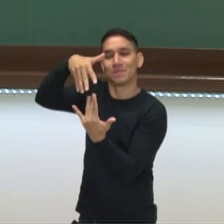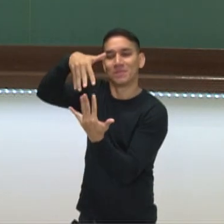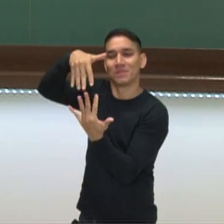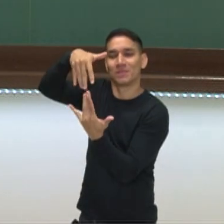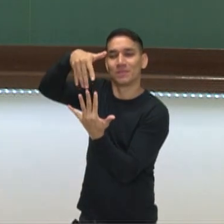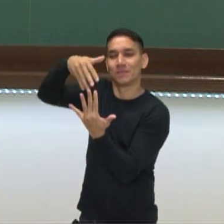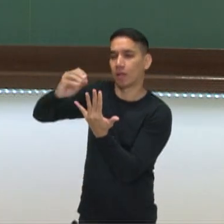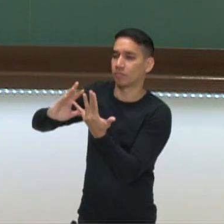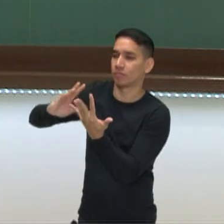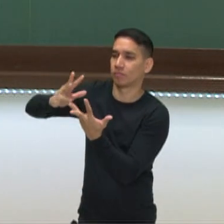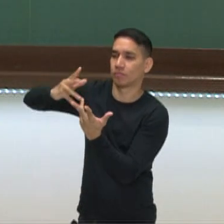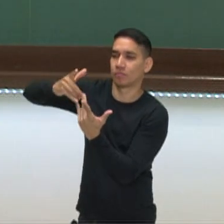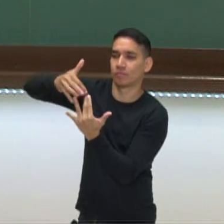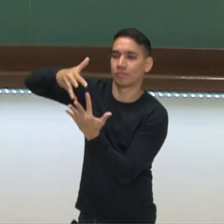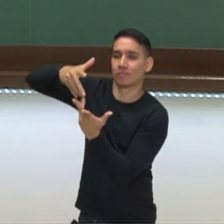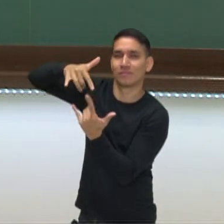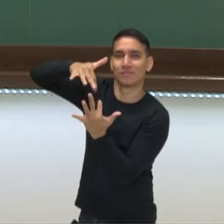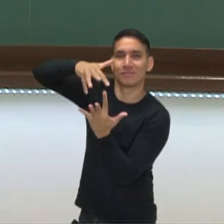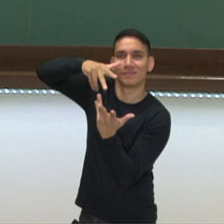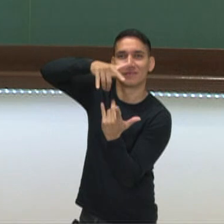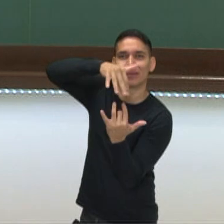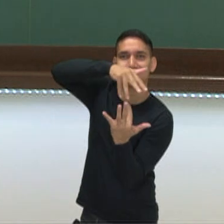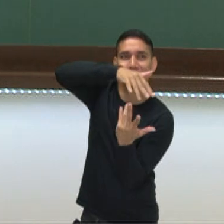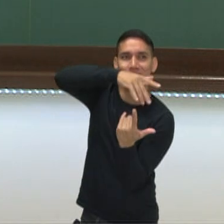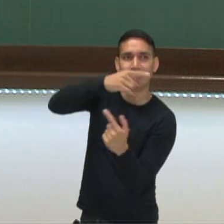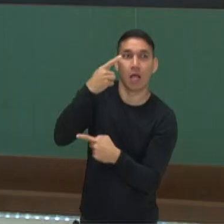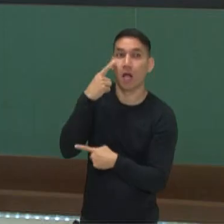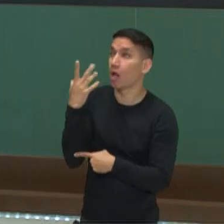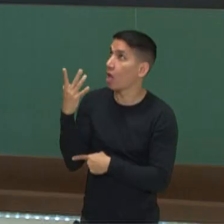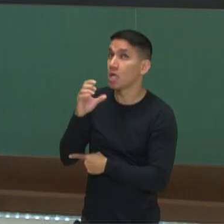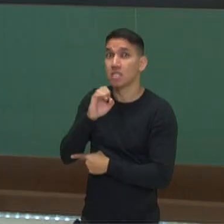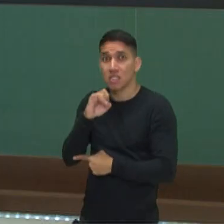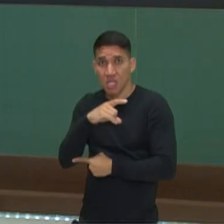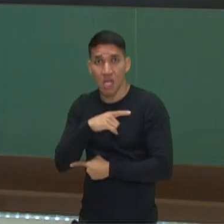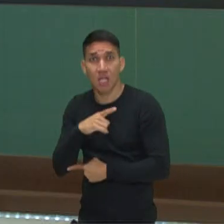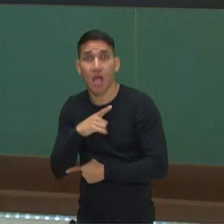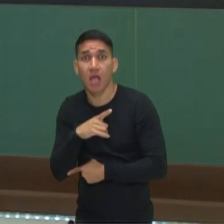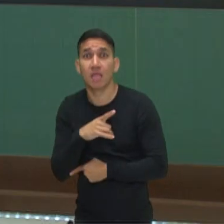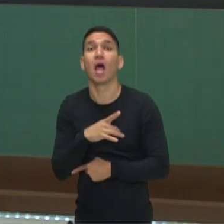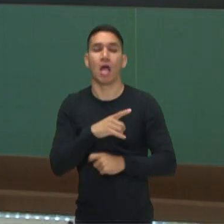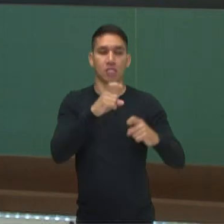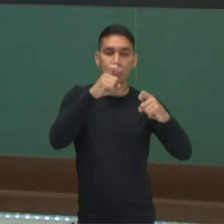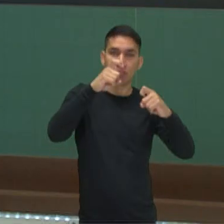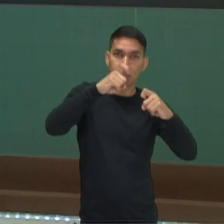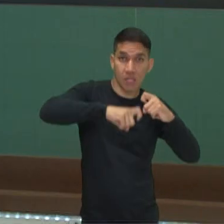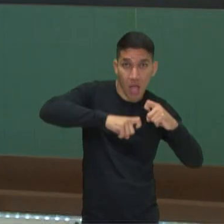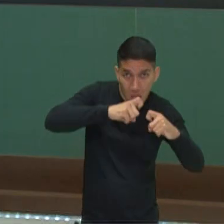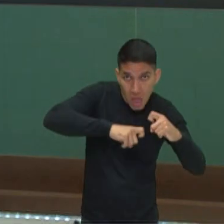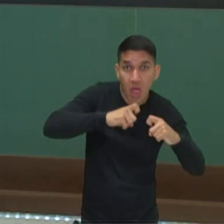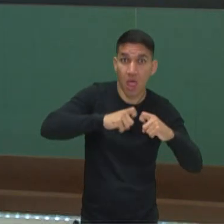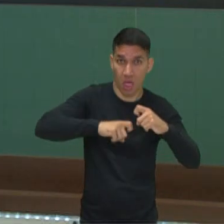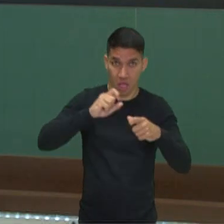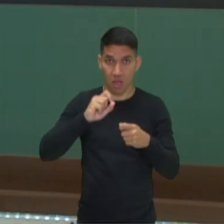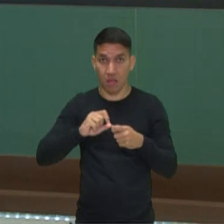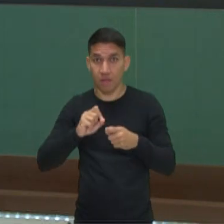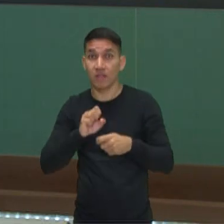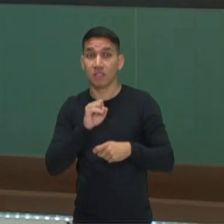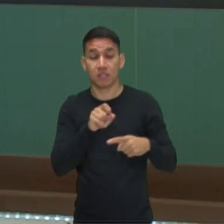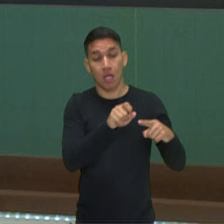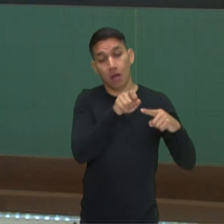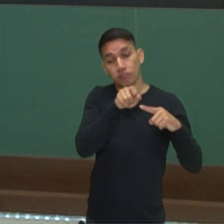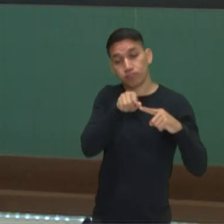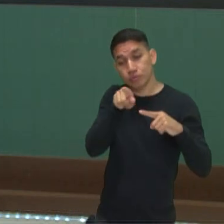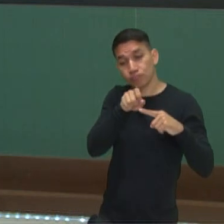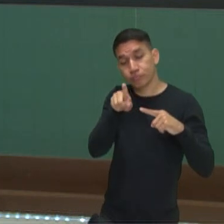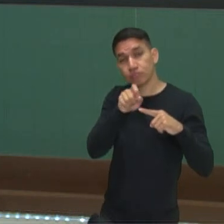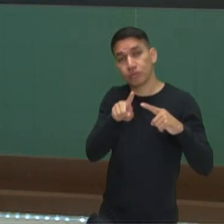que ele vai se movimentando por ali. Se houver a relação sexual, se espermatozoides